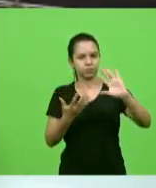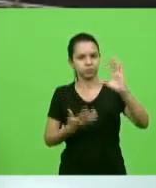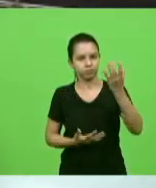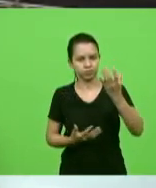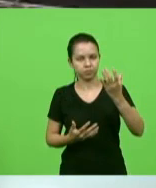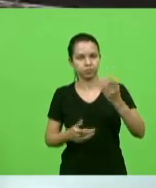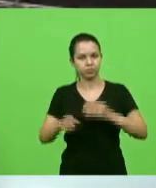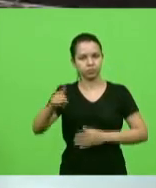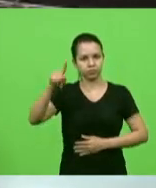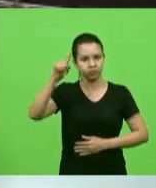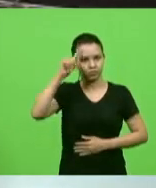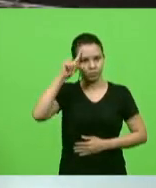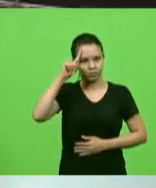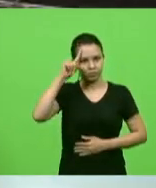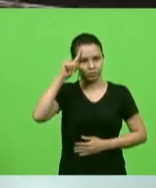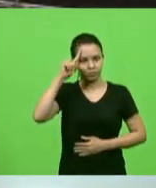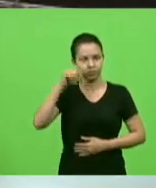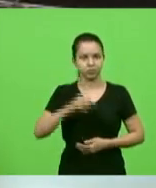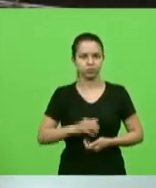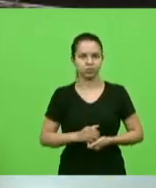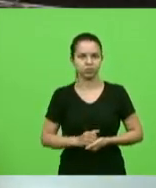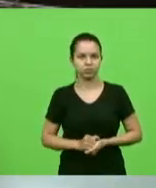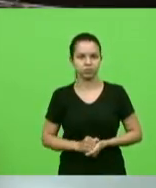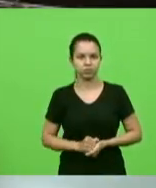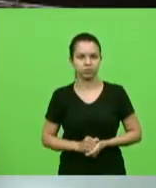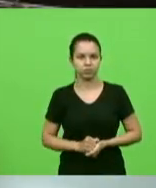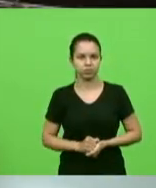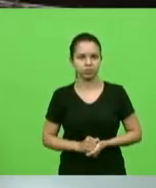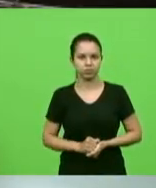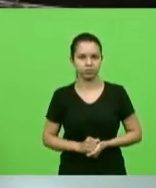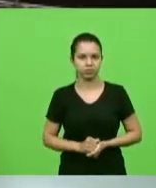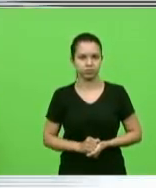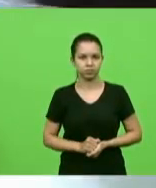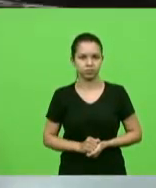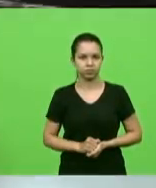até à data e